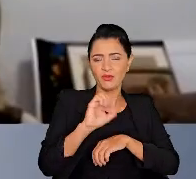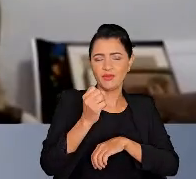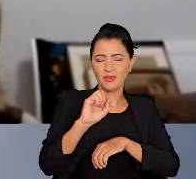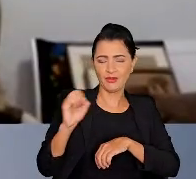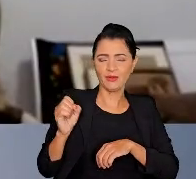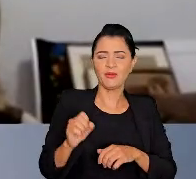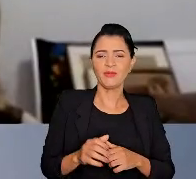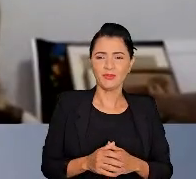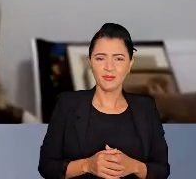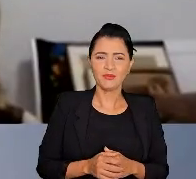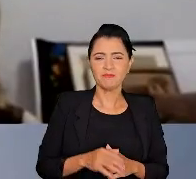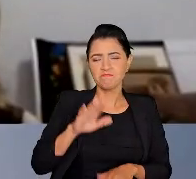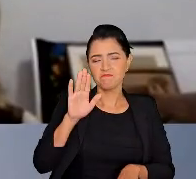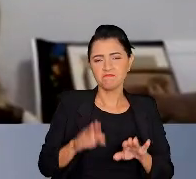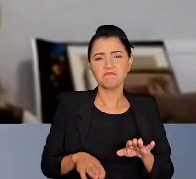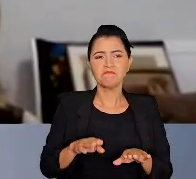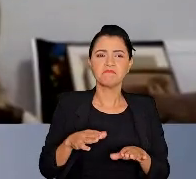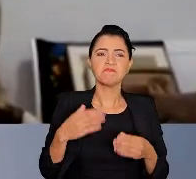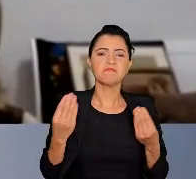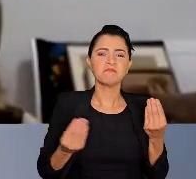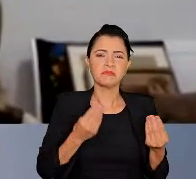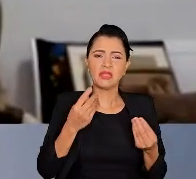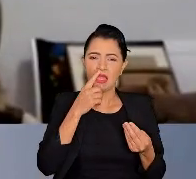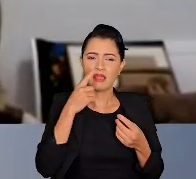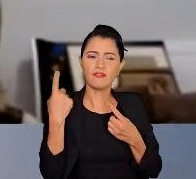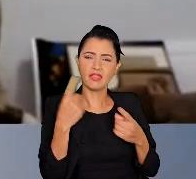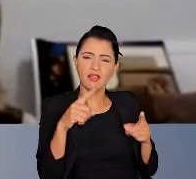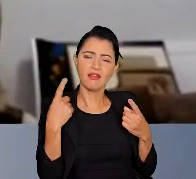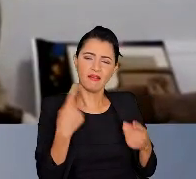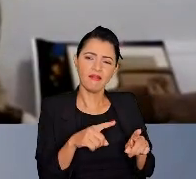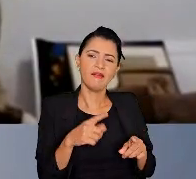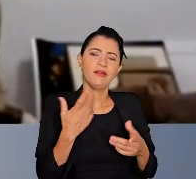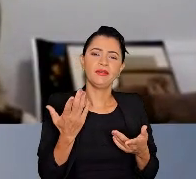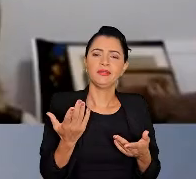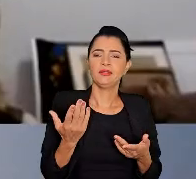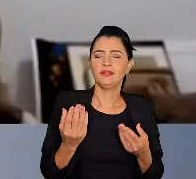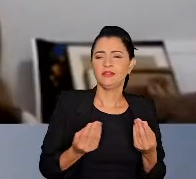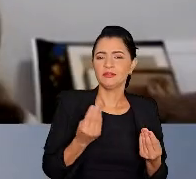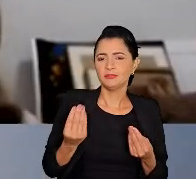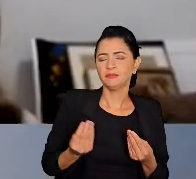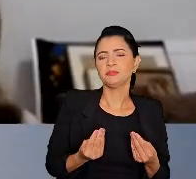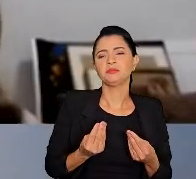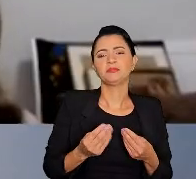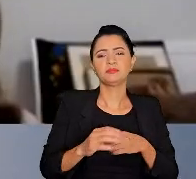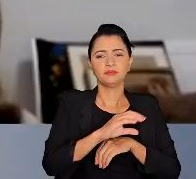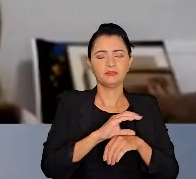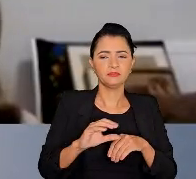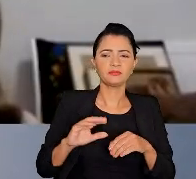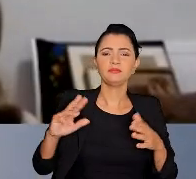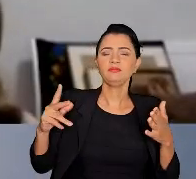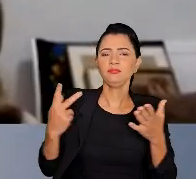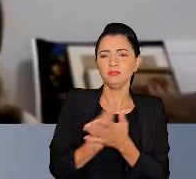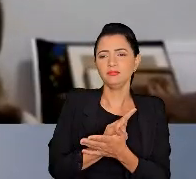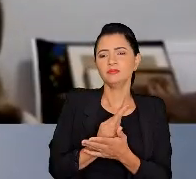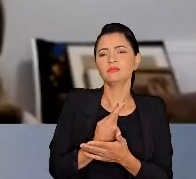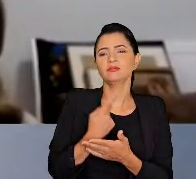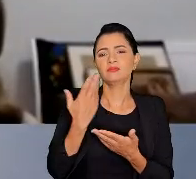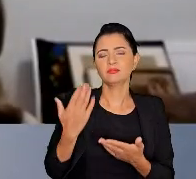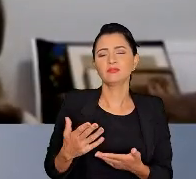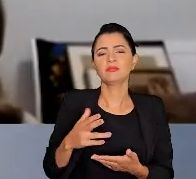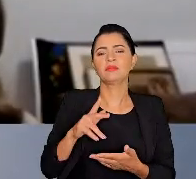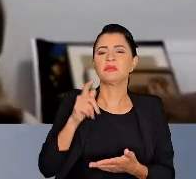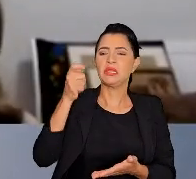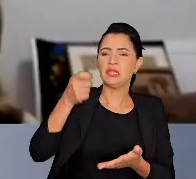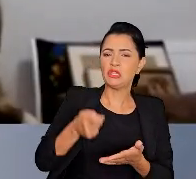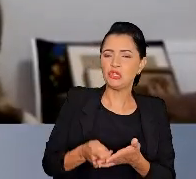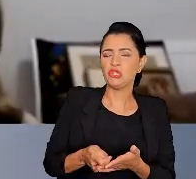tão injustamente atacada. Ela fechou o episódio do regime autoritário,